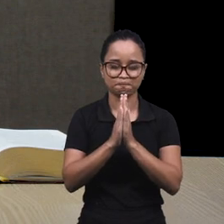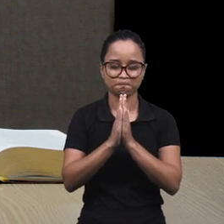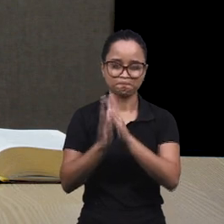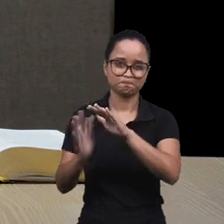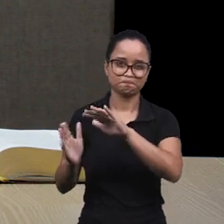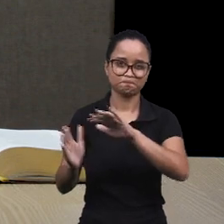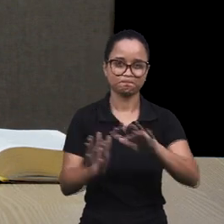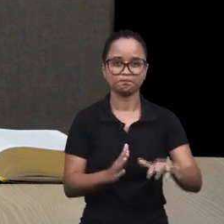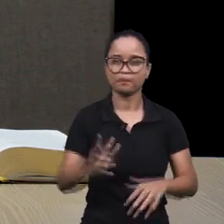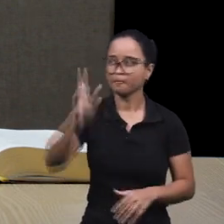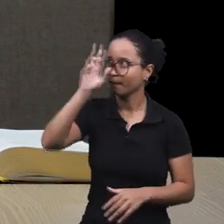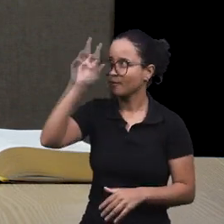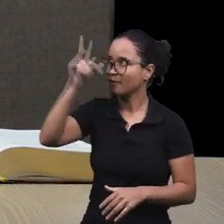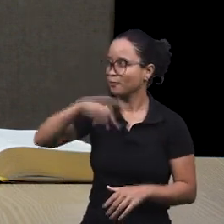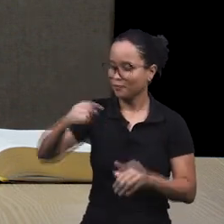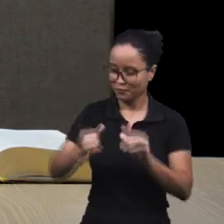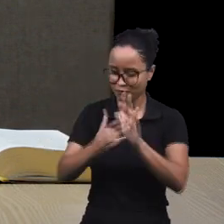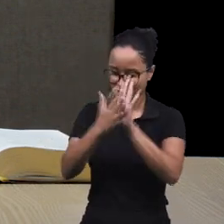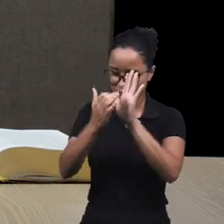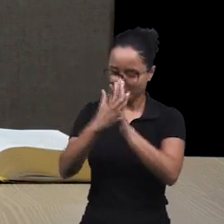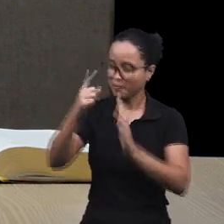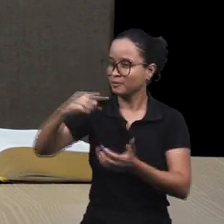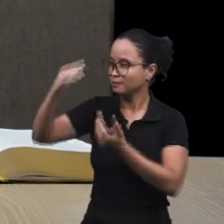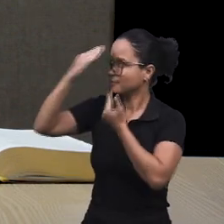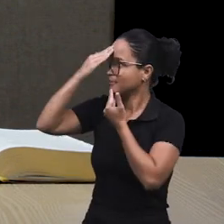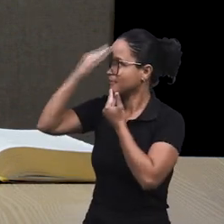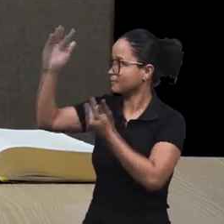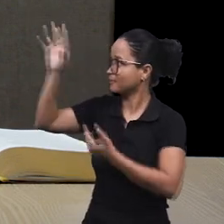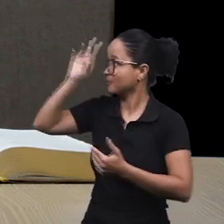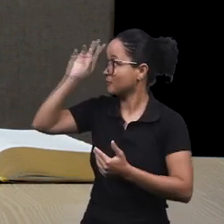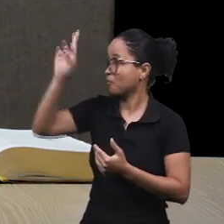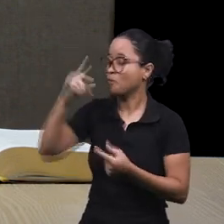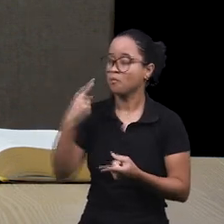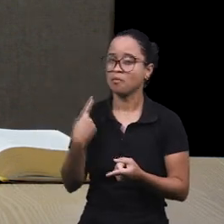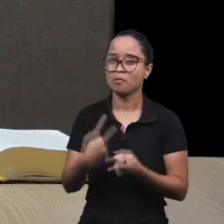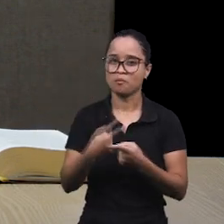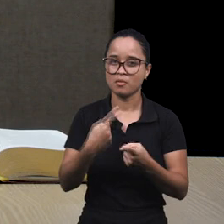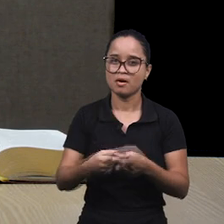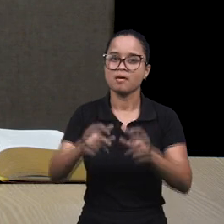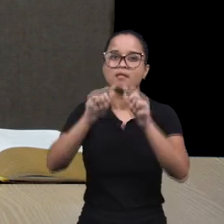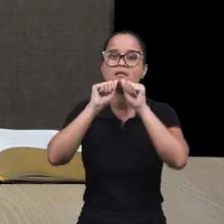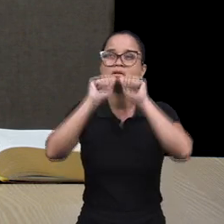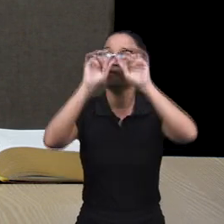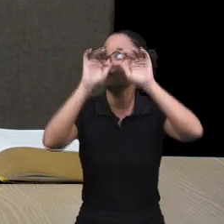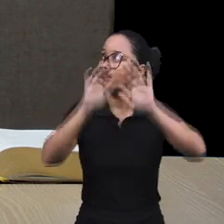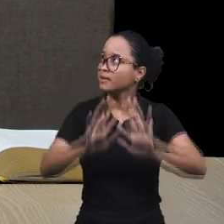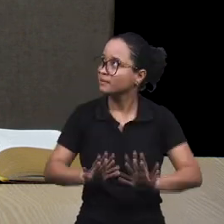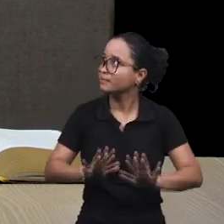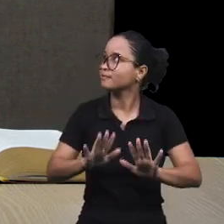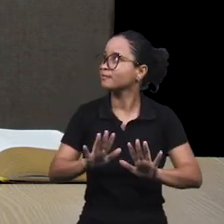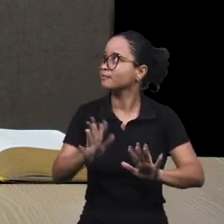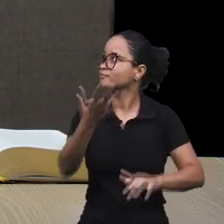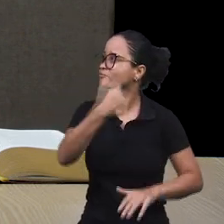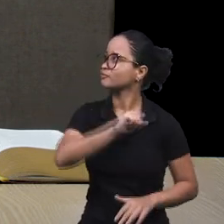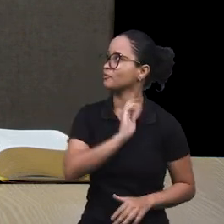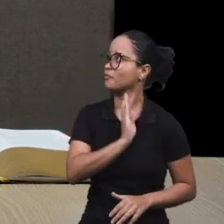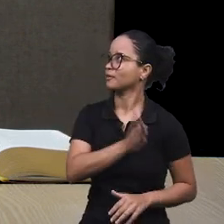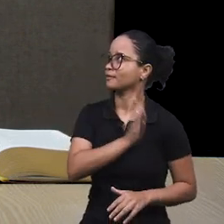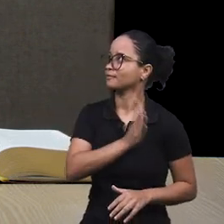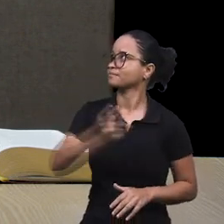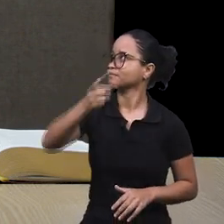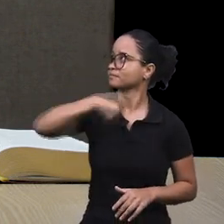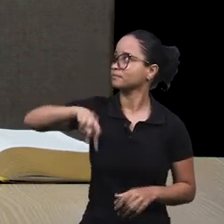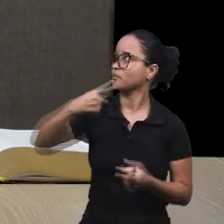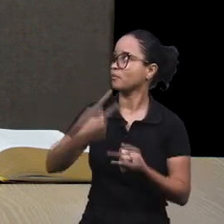Oremos. Senhor nosso Deus, nós te louvamos. Bendizemos a ti, Senhor, pela bênção de podermos guardar esse